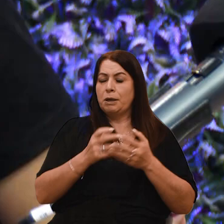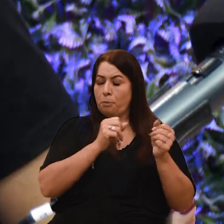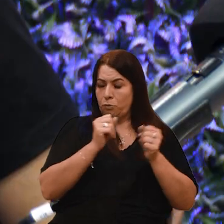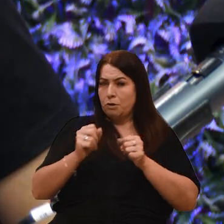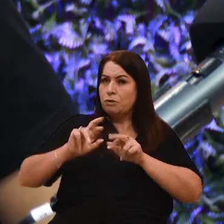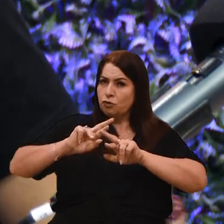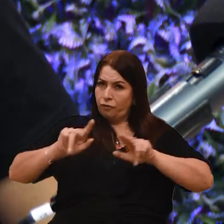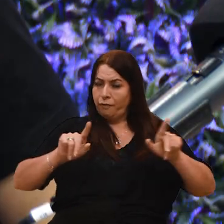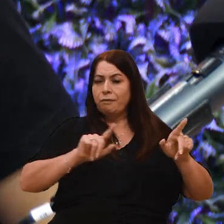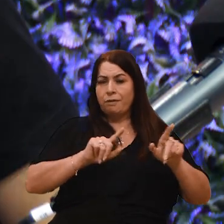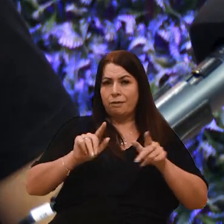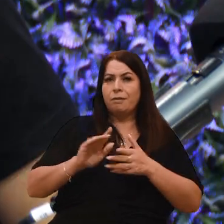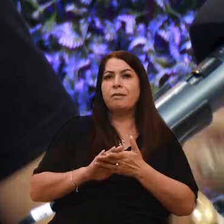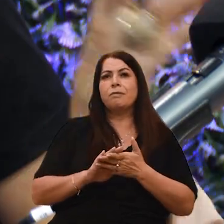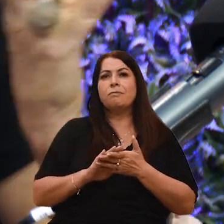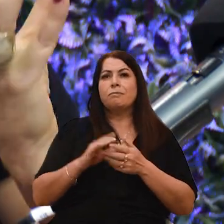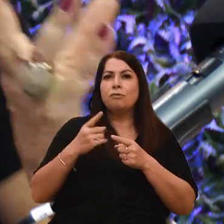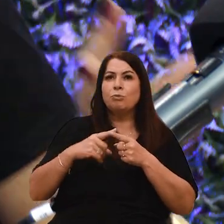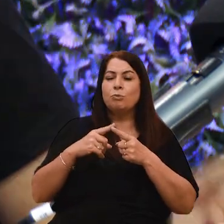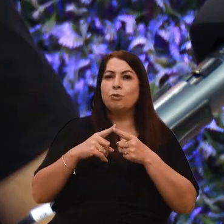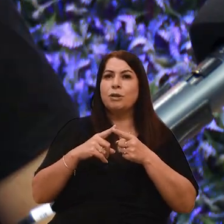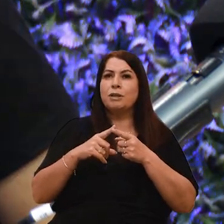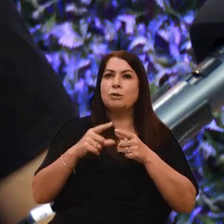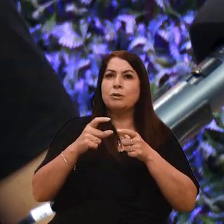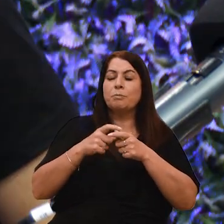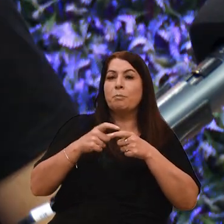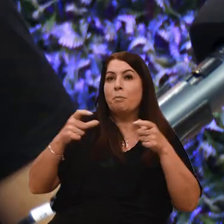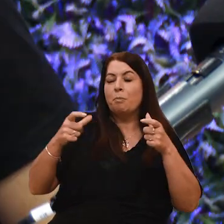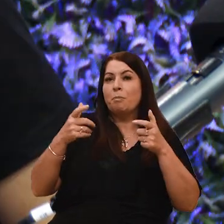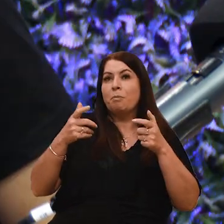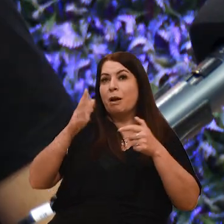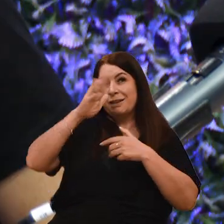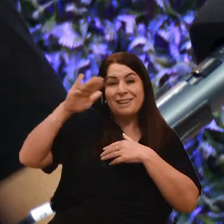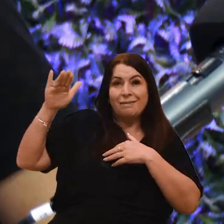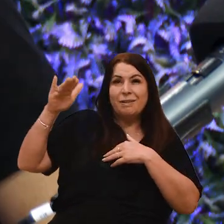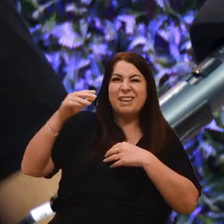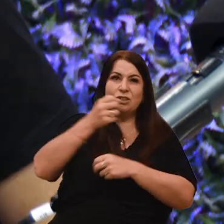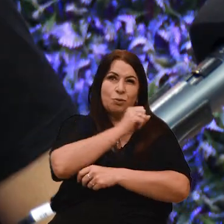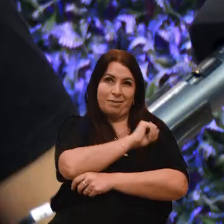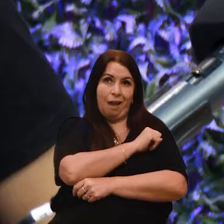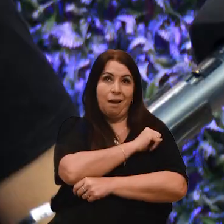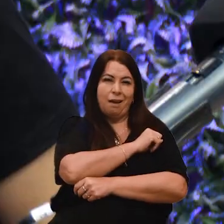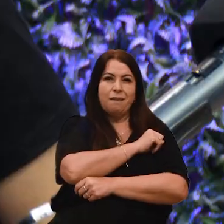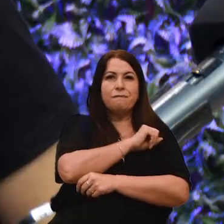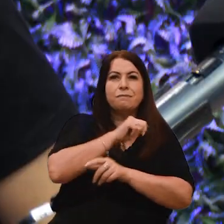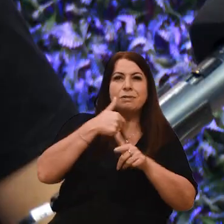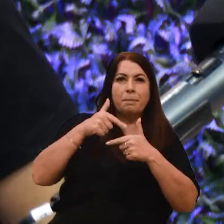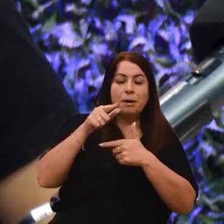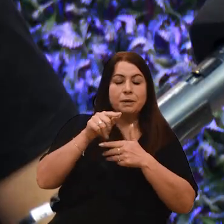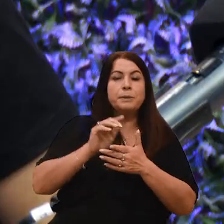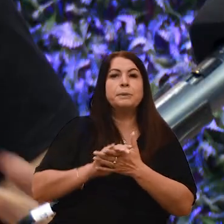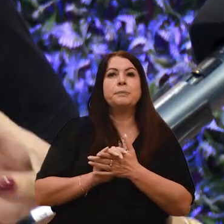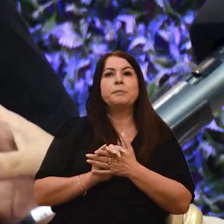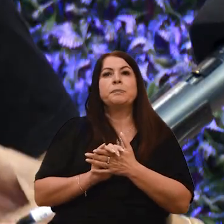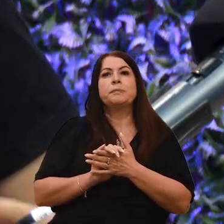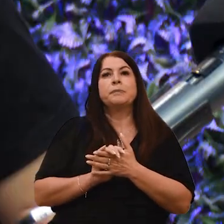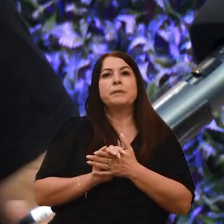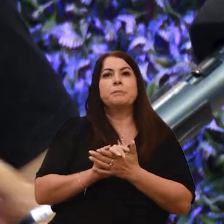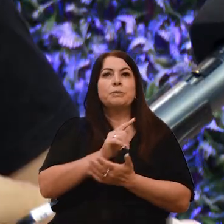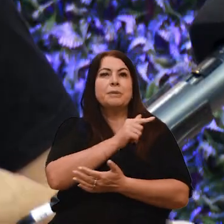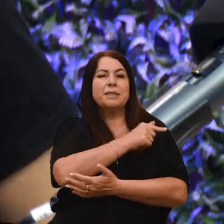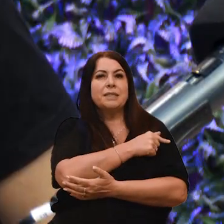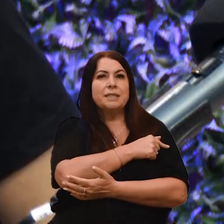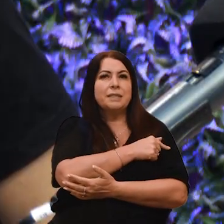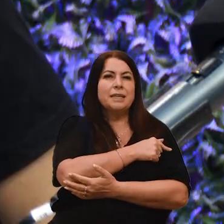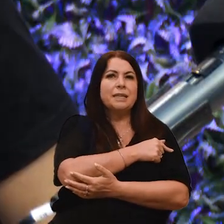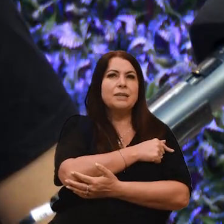poderes diferentes, né? Porque os maiores até... 8º ano se trabalha isso, né? Lá no 7º,